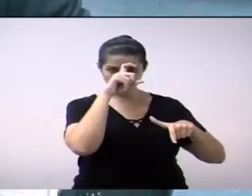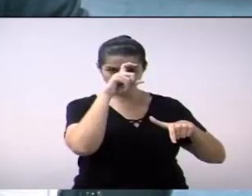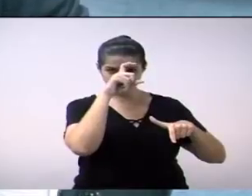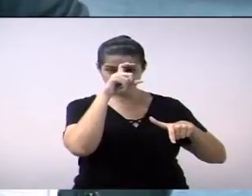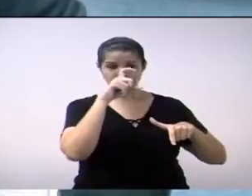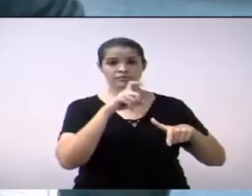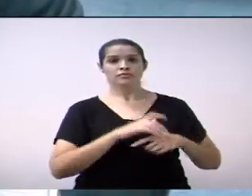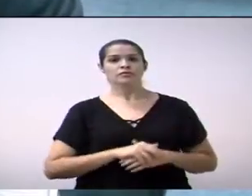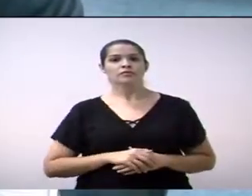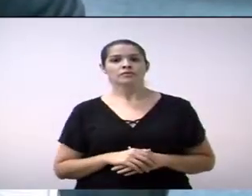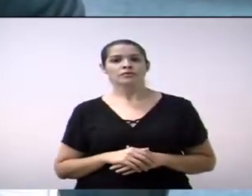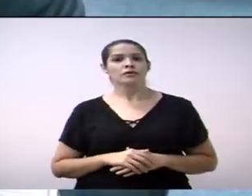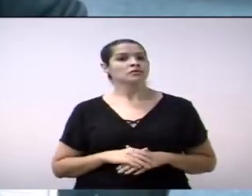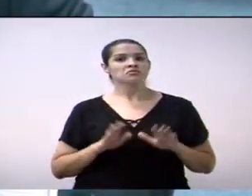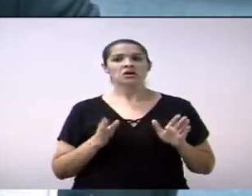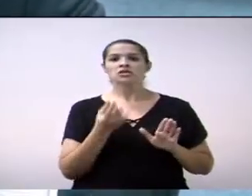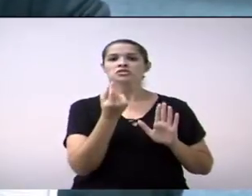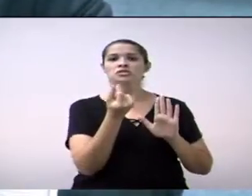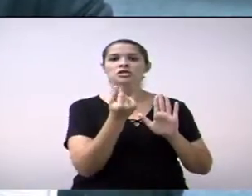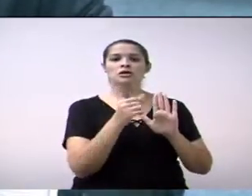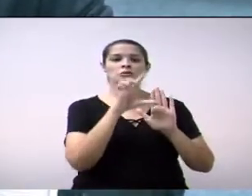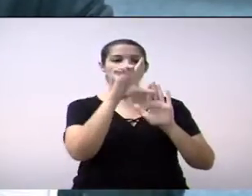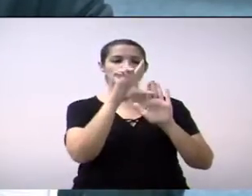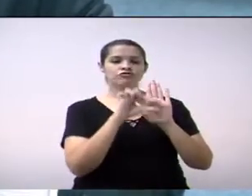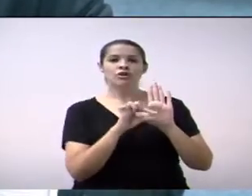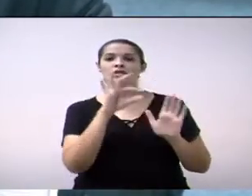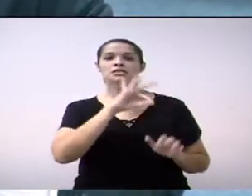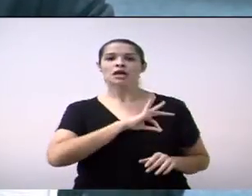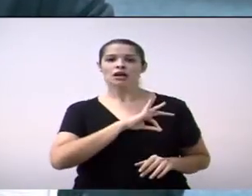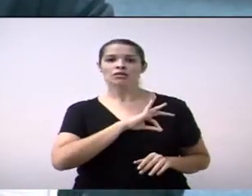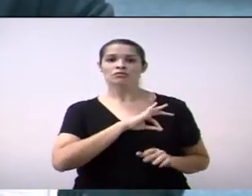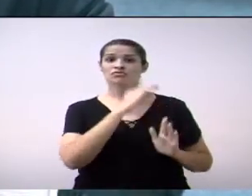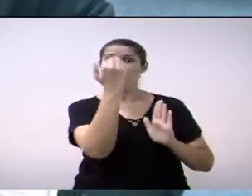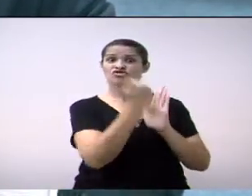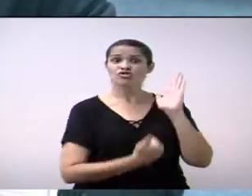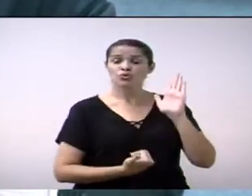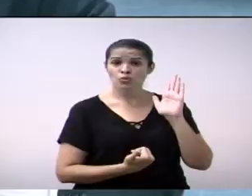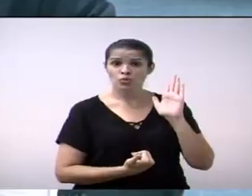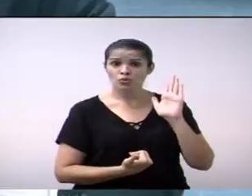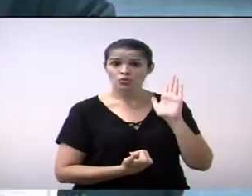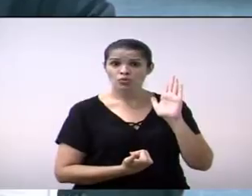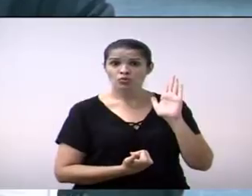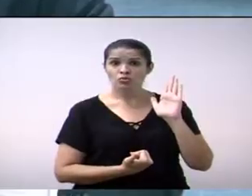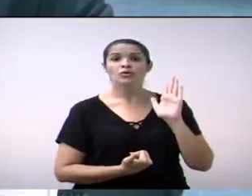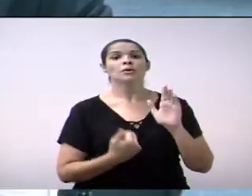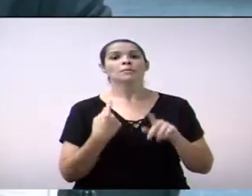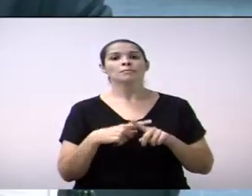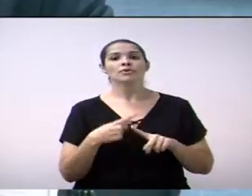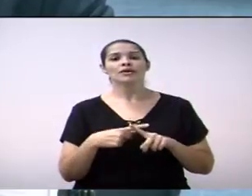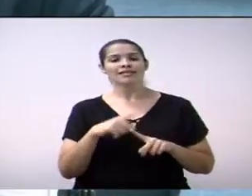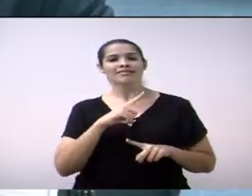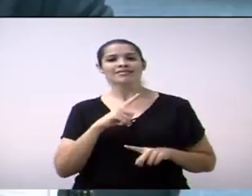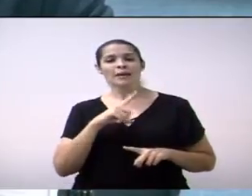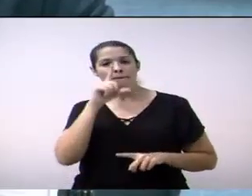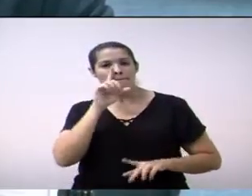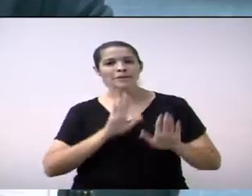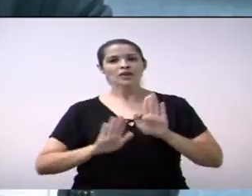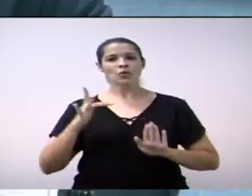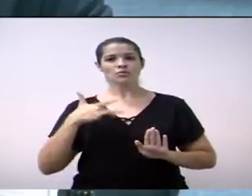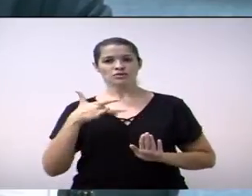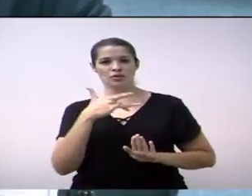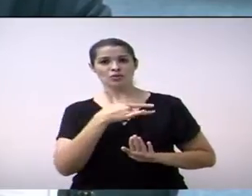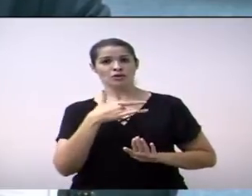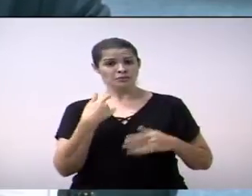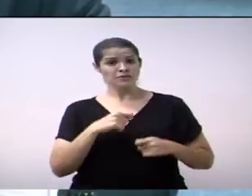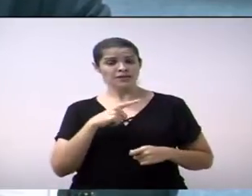retirados indevidamente pela gestão passada e também sobre a situação do prêmio produtividade integral para os guardas noturnos. Está aqui